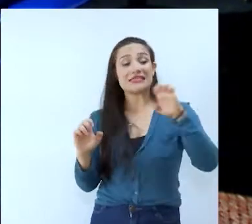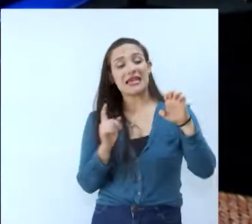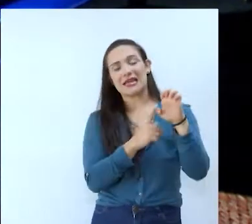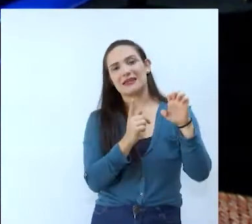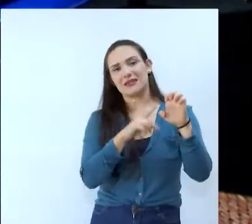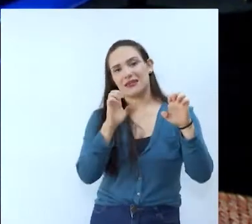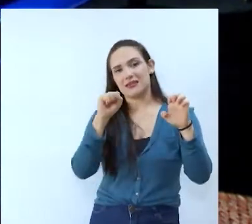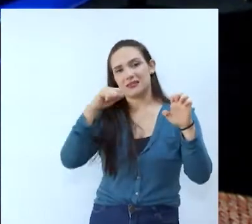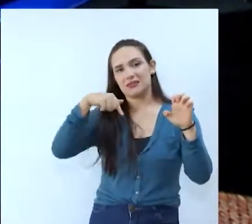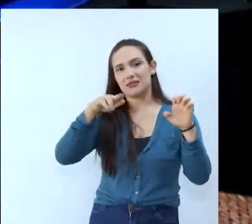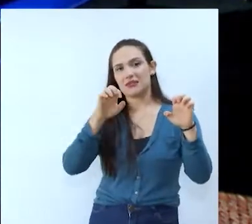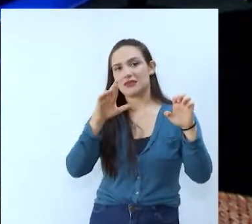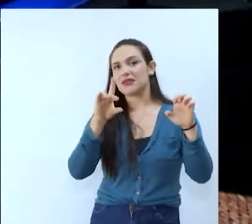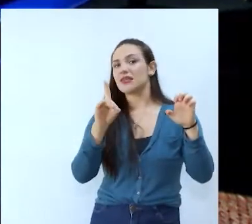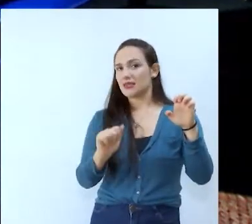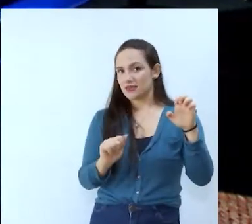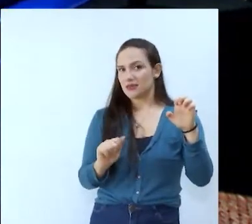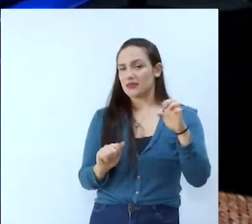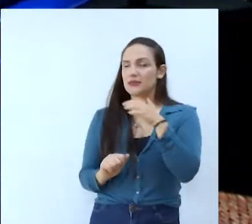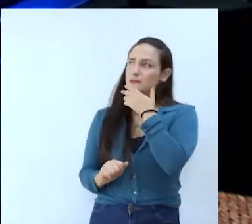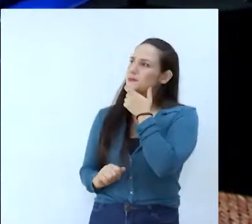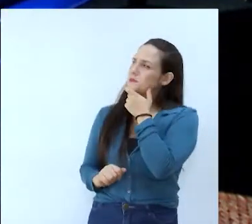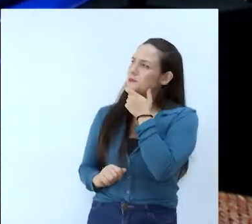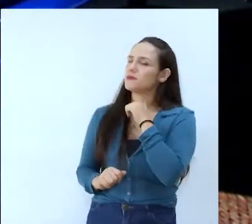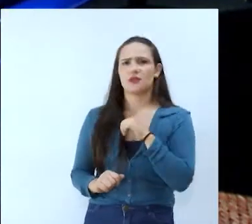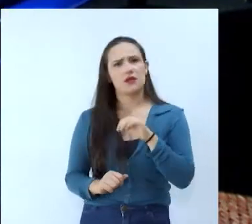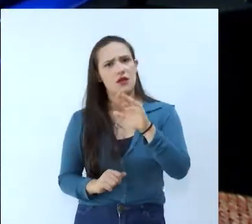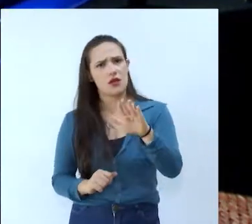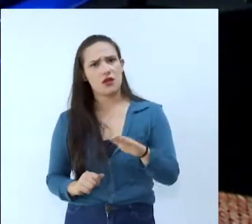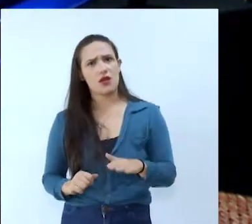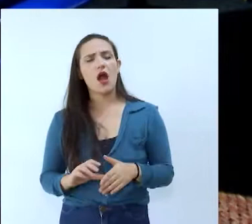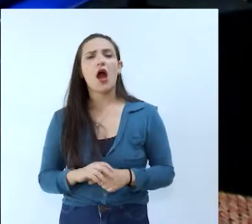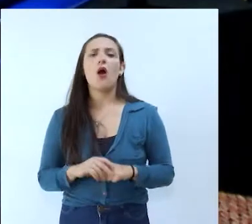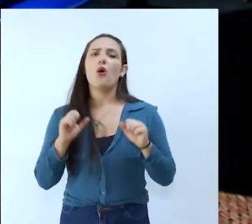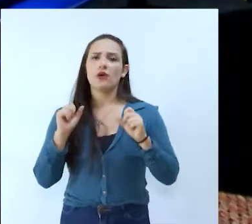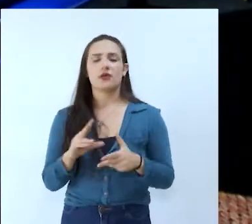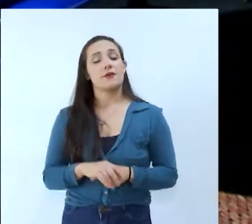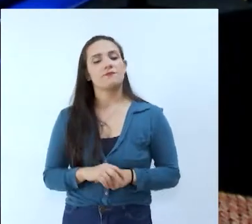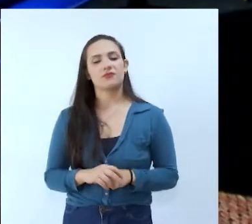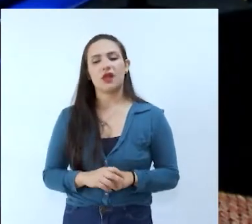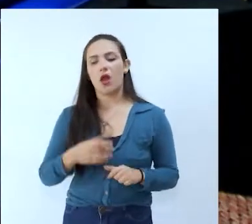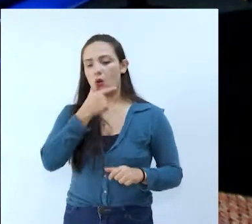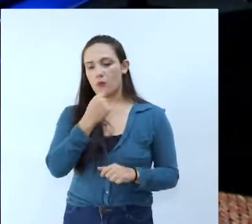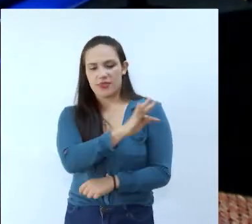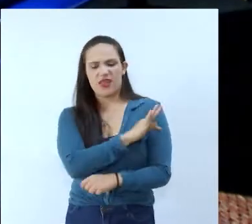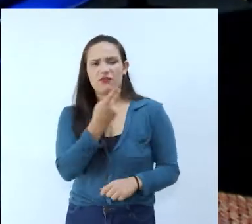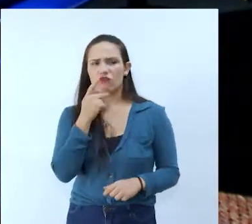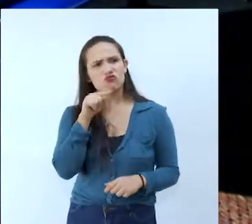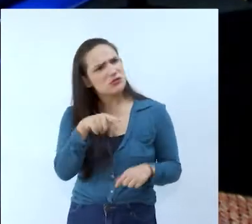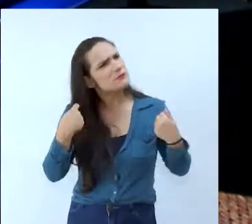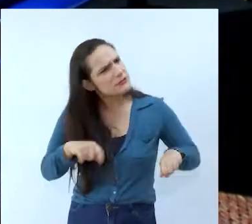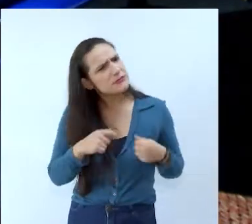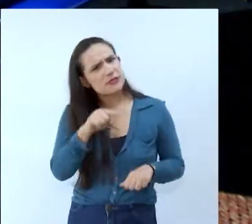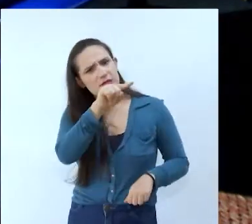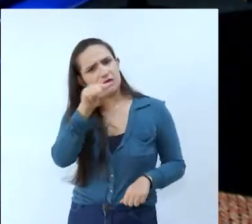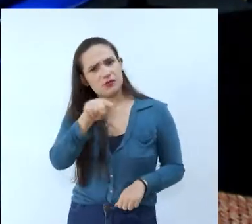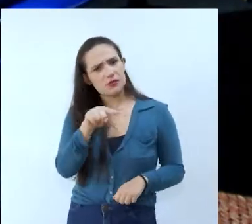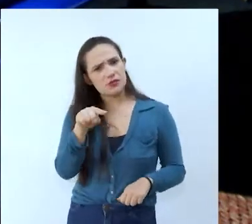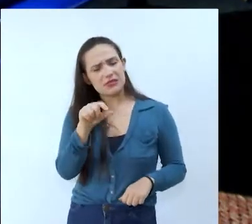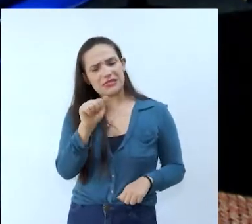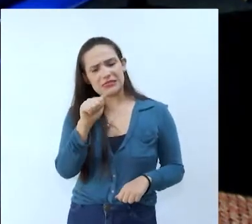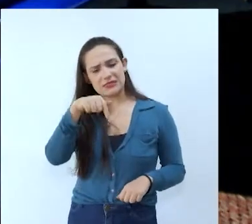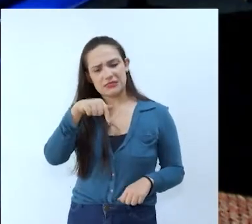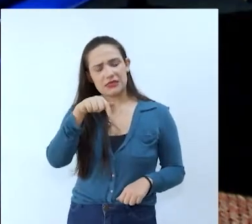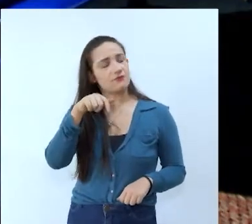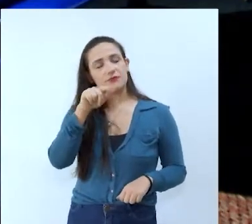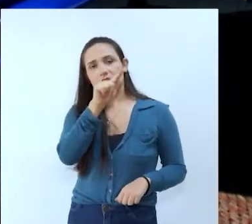com 15 anos, com 17 anos fui para o Exército, né? Servi na sede de guarda. Jogava no quartel? Então, aí eu